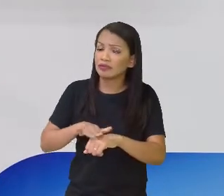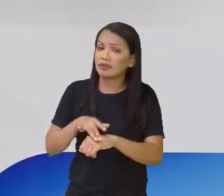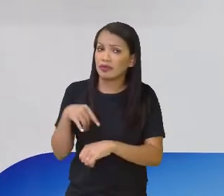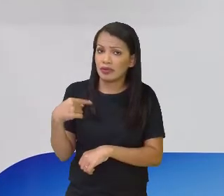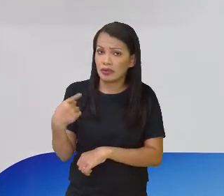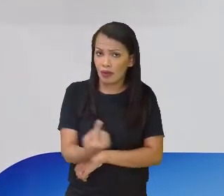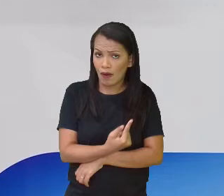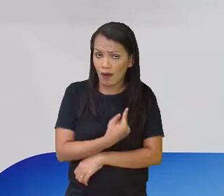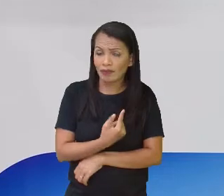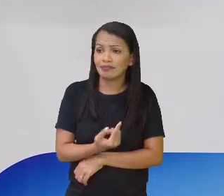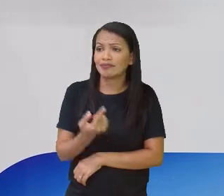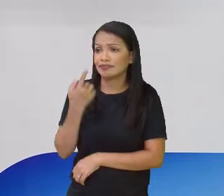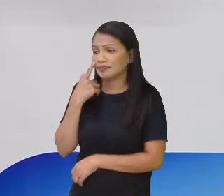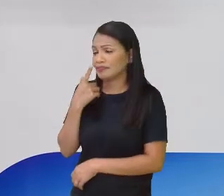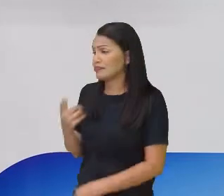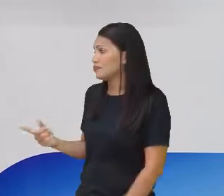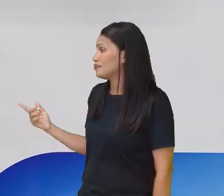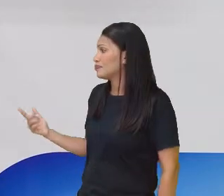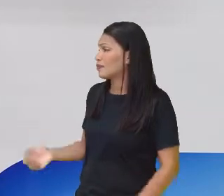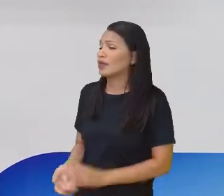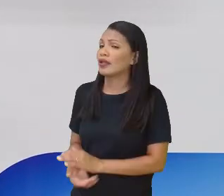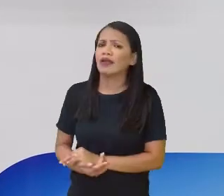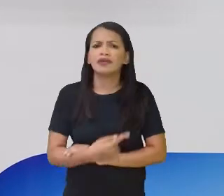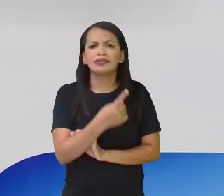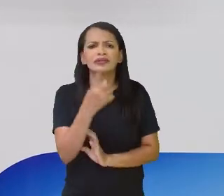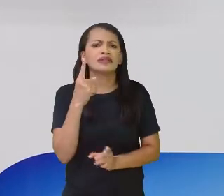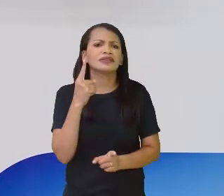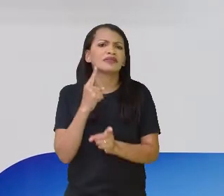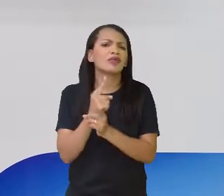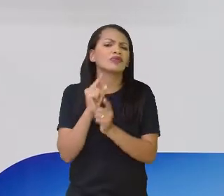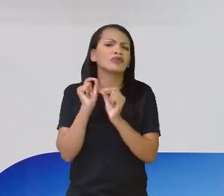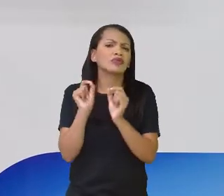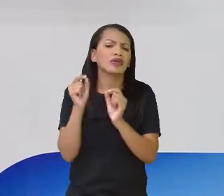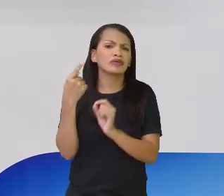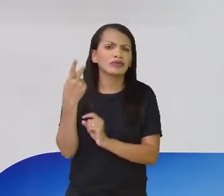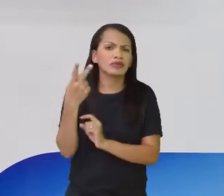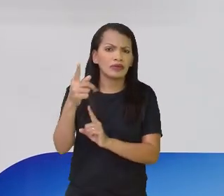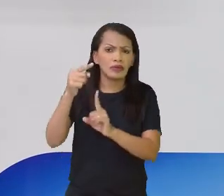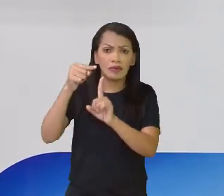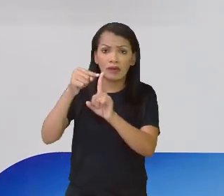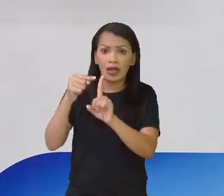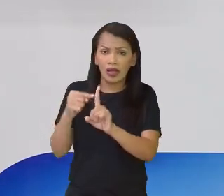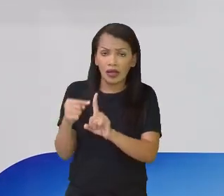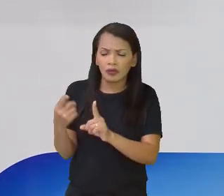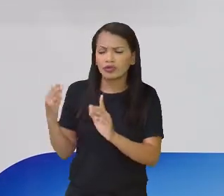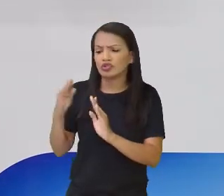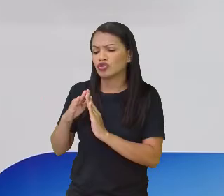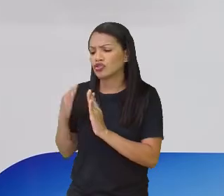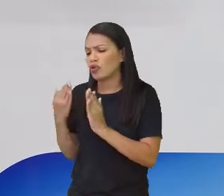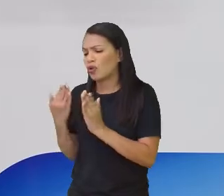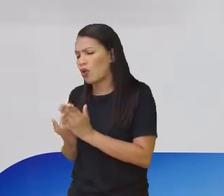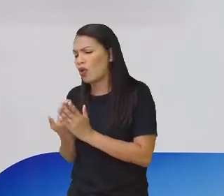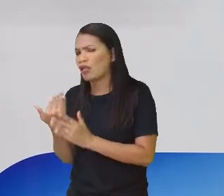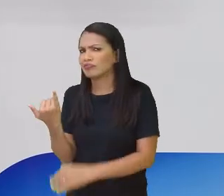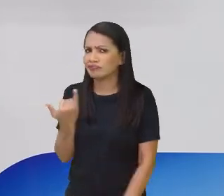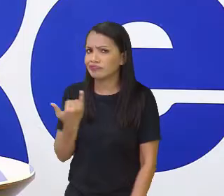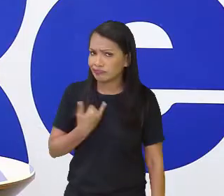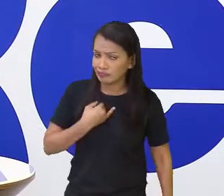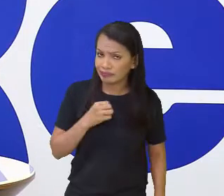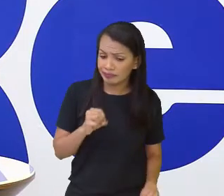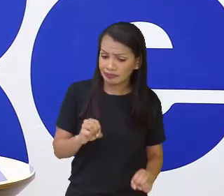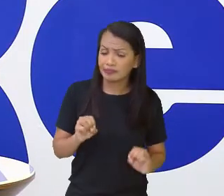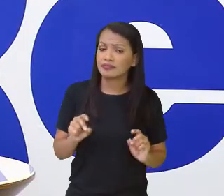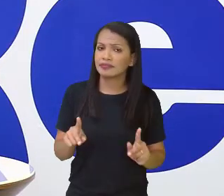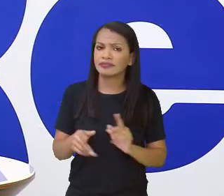que vocês encontram aí no bairro de vocês? Tem escola? Tem hospital? Tem comércio? O que é que tem por aí? Diga lá, professora. Bem, a